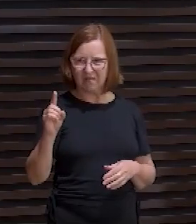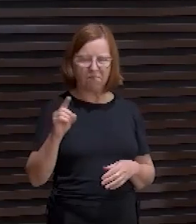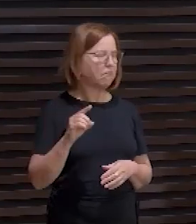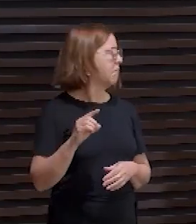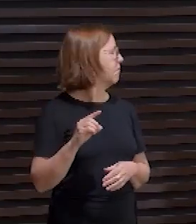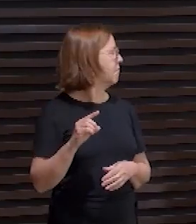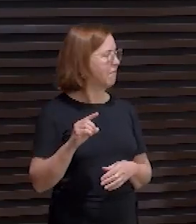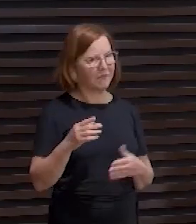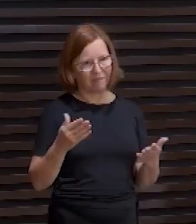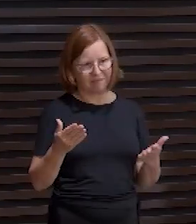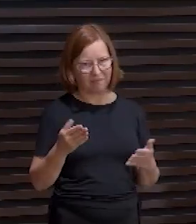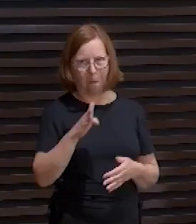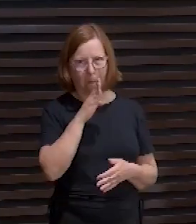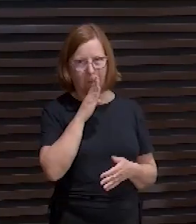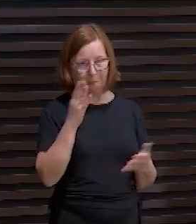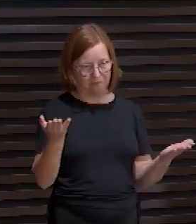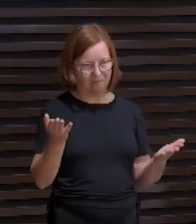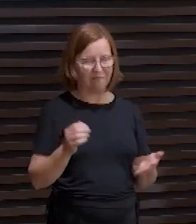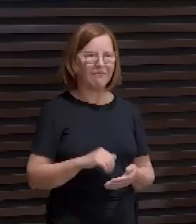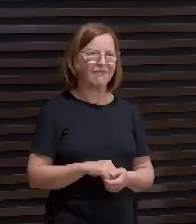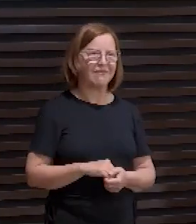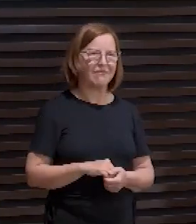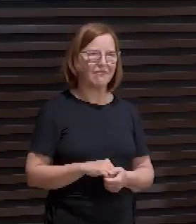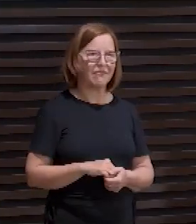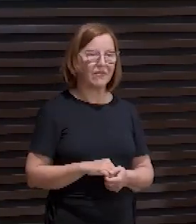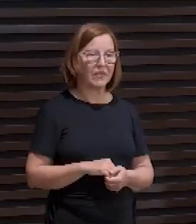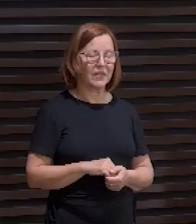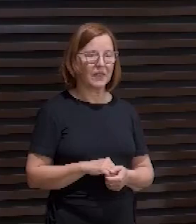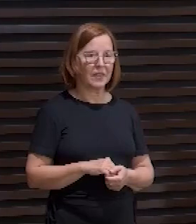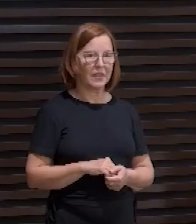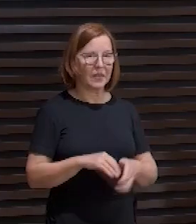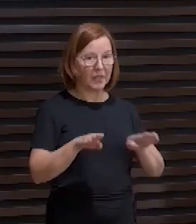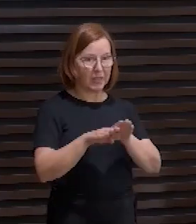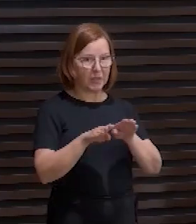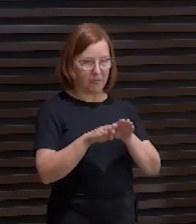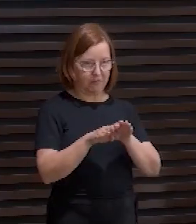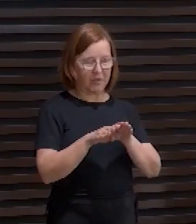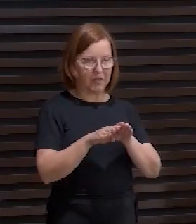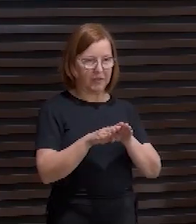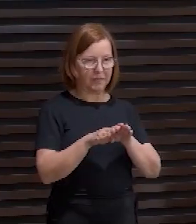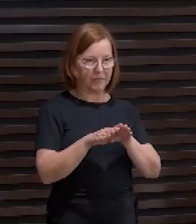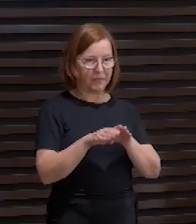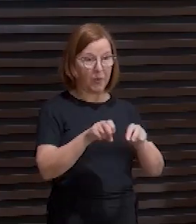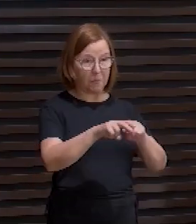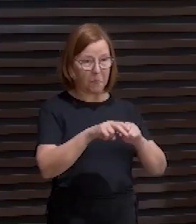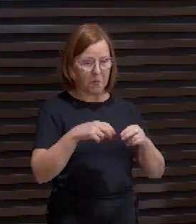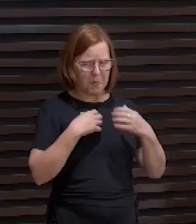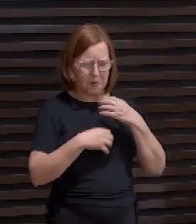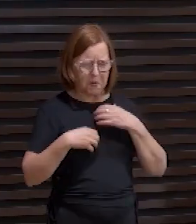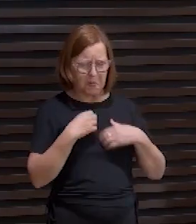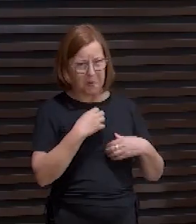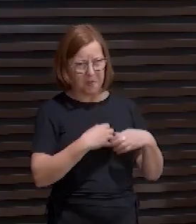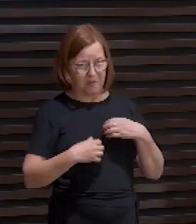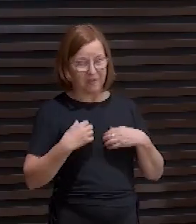Você deve conhecer alguns que são assim. E além de tudo, pode trazer doenças psicossomáticas das mais